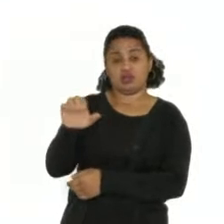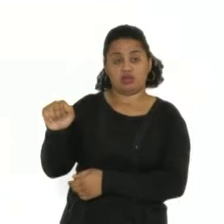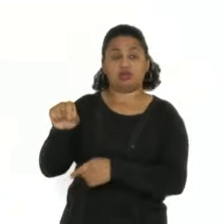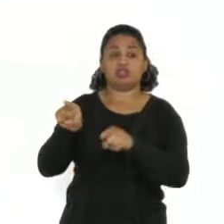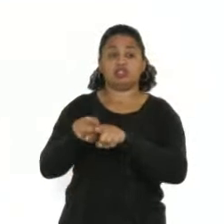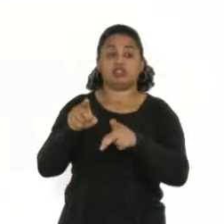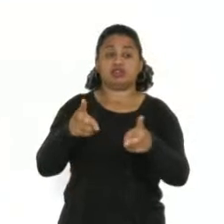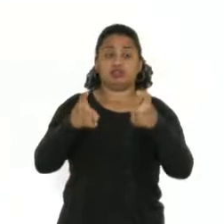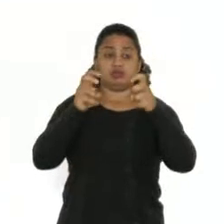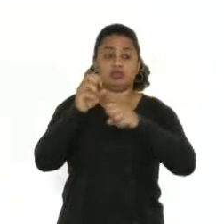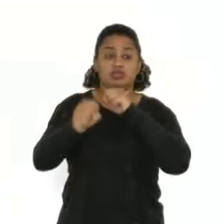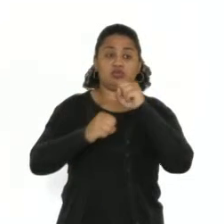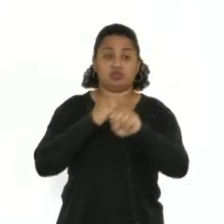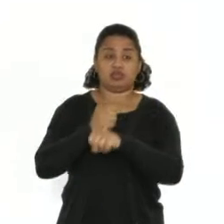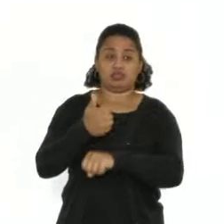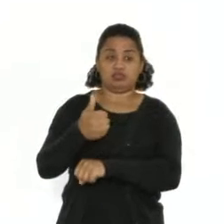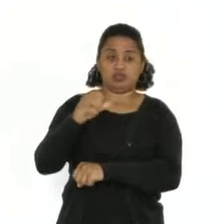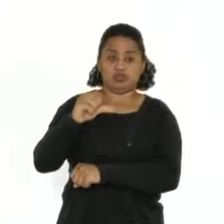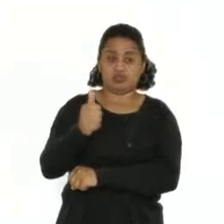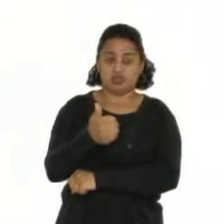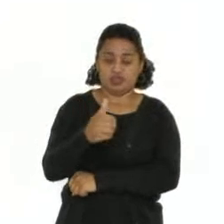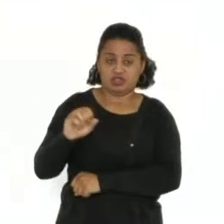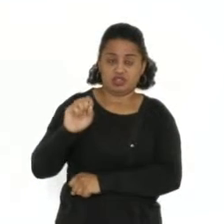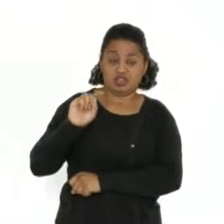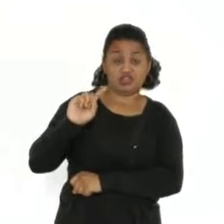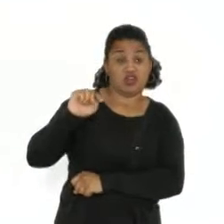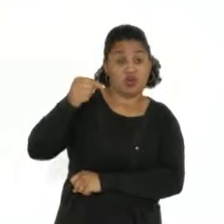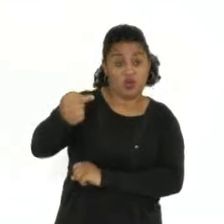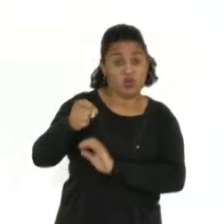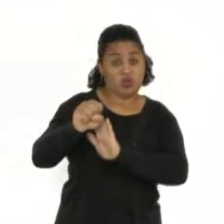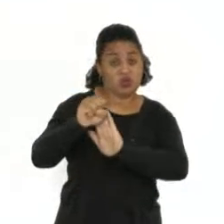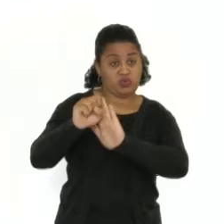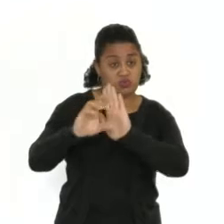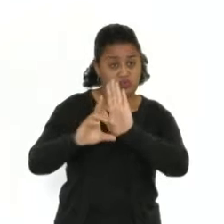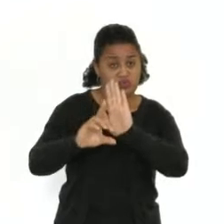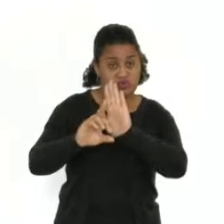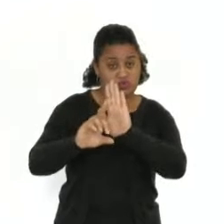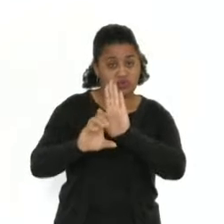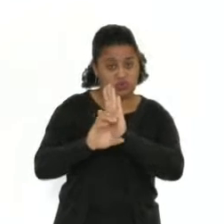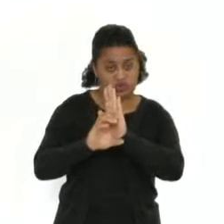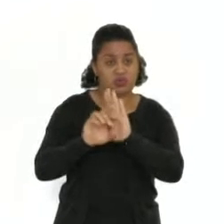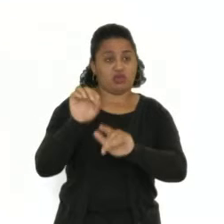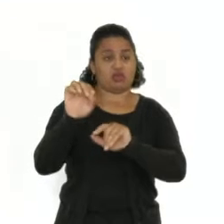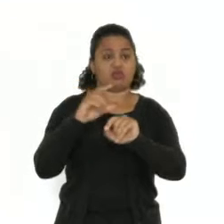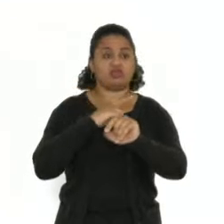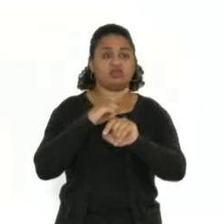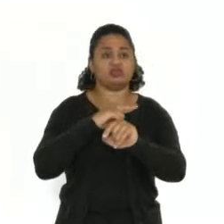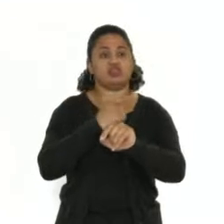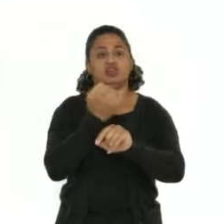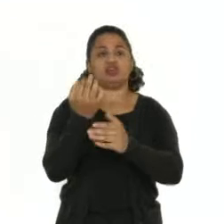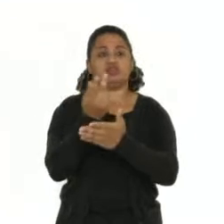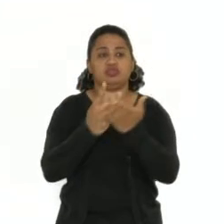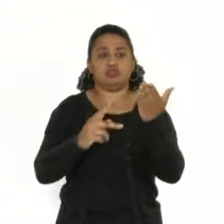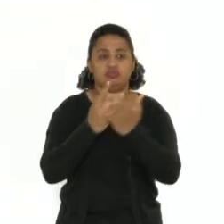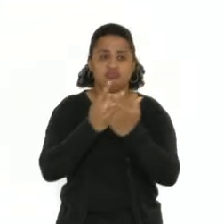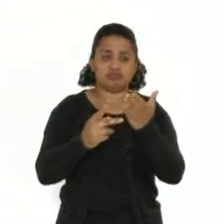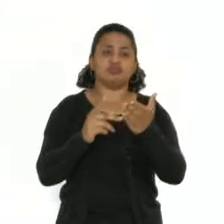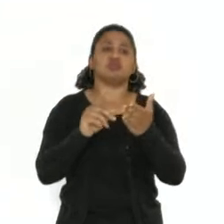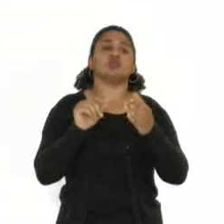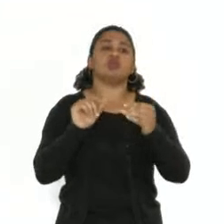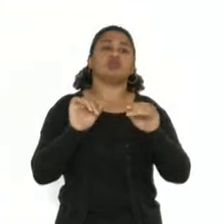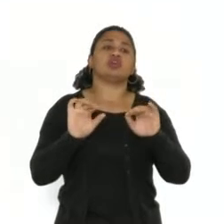1910, e era no outro século, né, eu tinha o Tragédia na Roça, e foi publicado